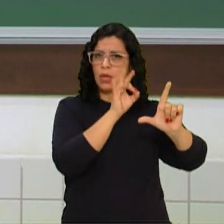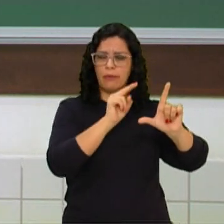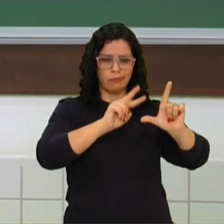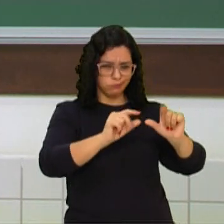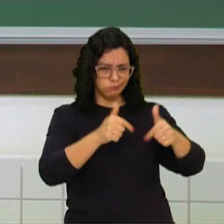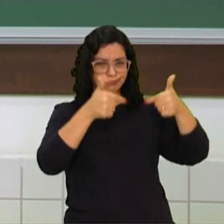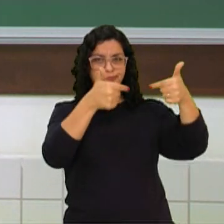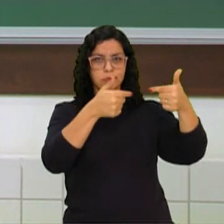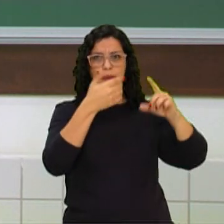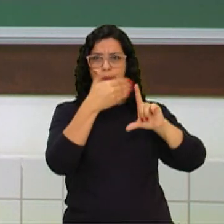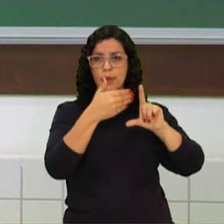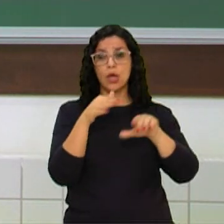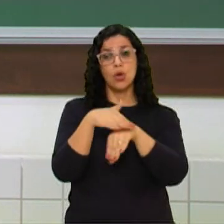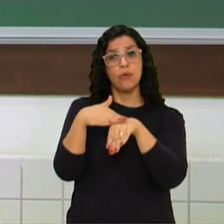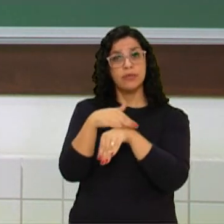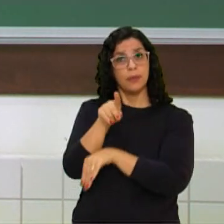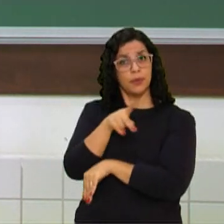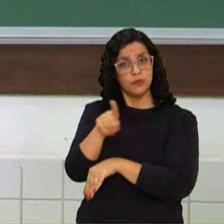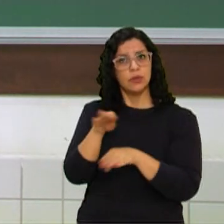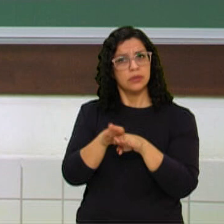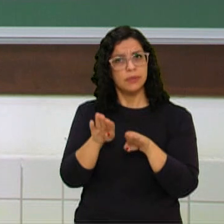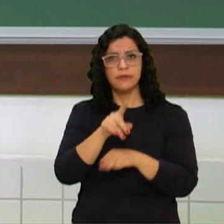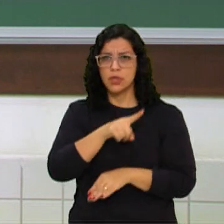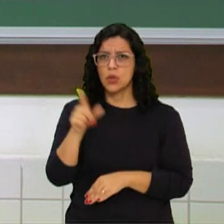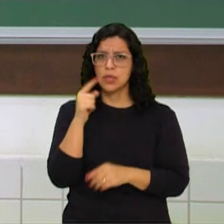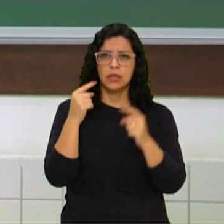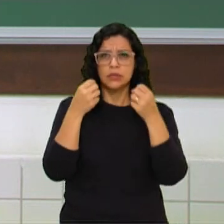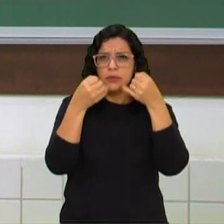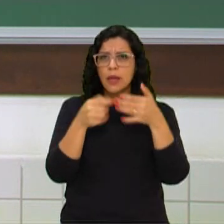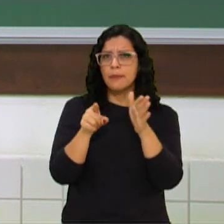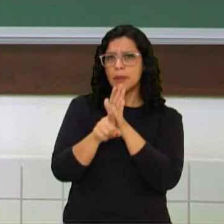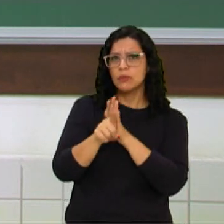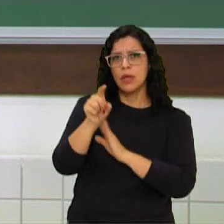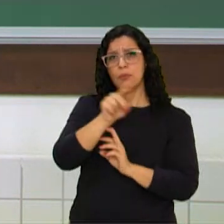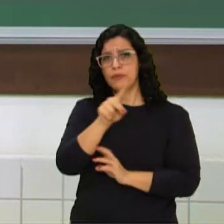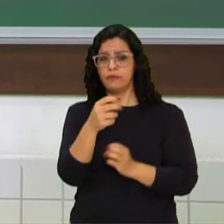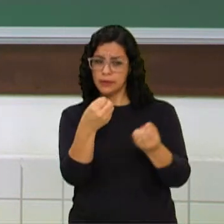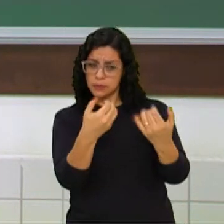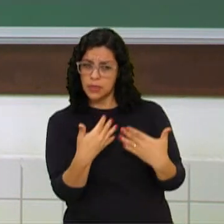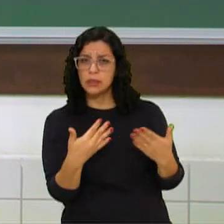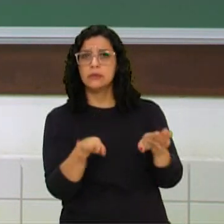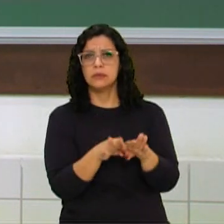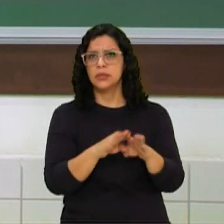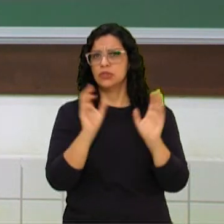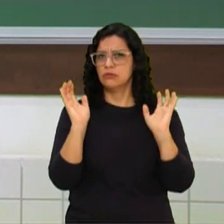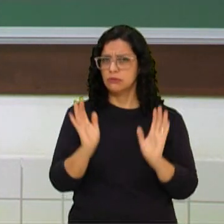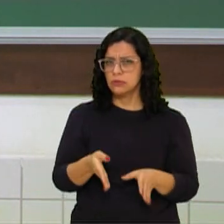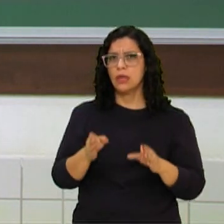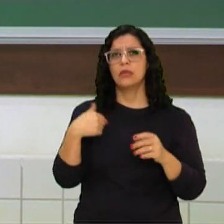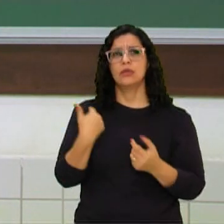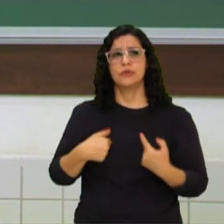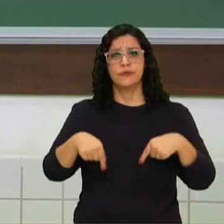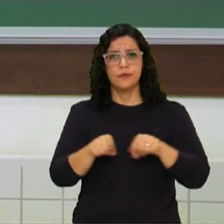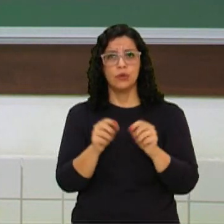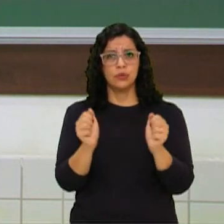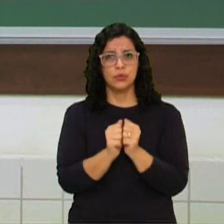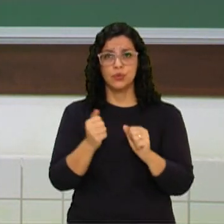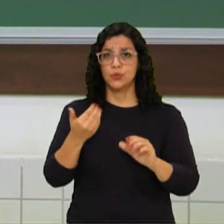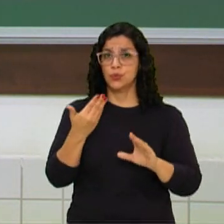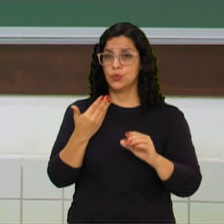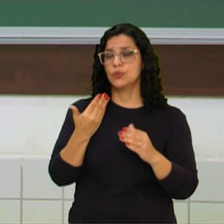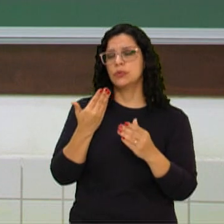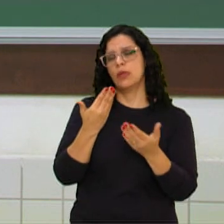Classroom, né? Consultar o teu professor, tem como você tirar dúvidas disso, essa retomada também, né? A gente tem as